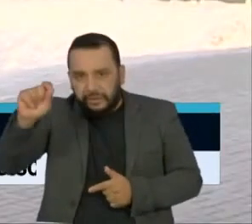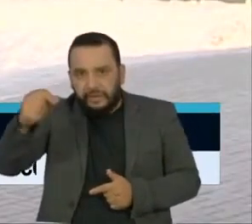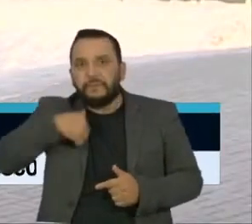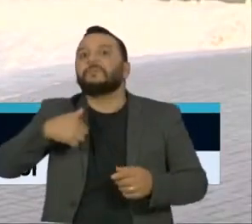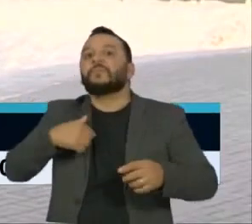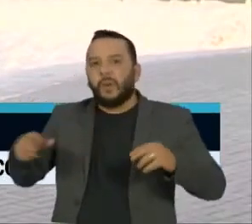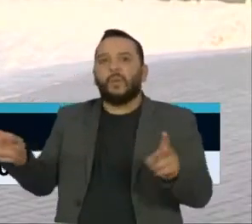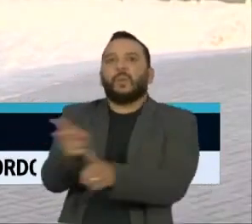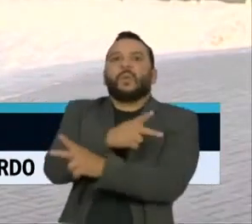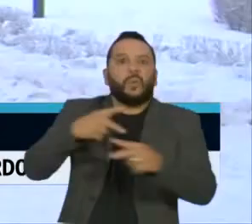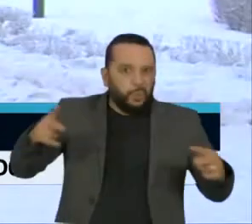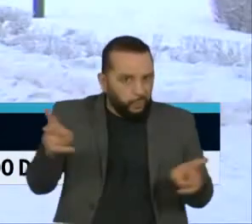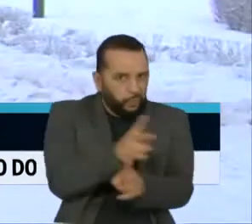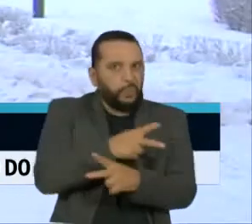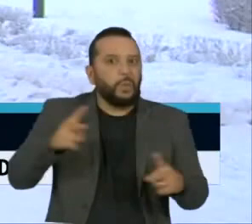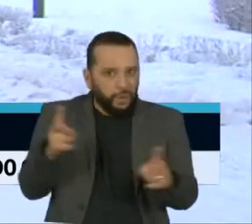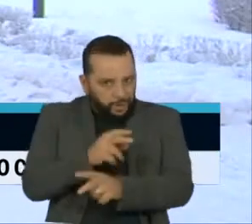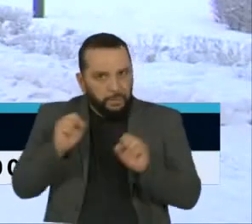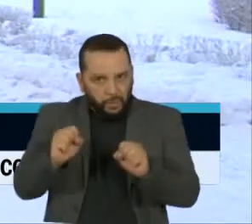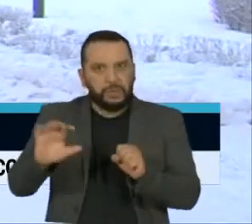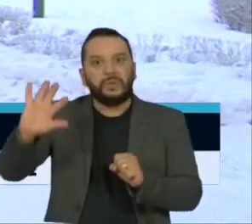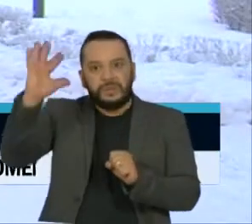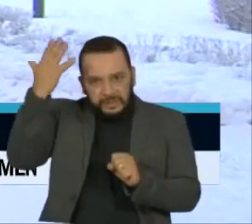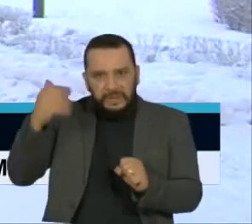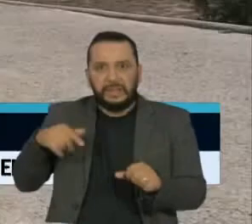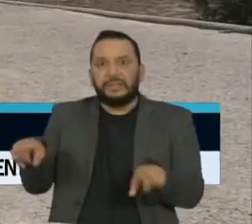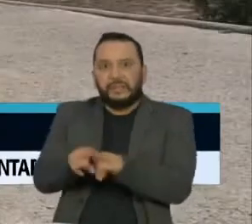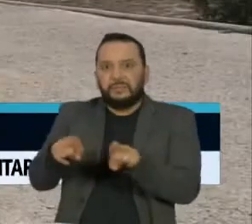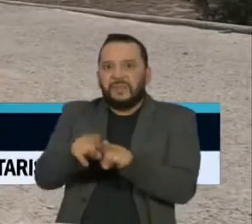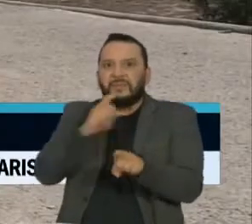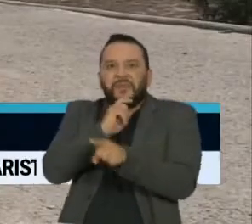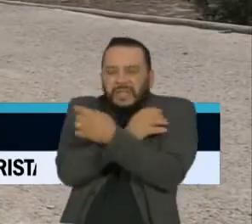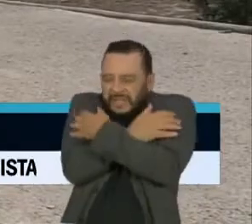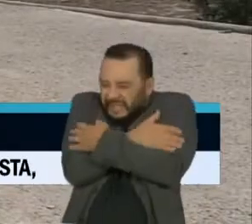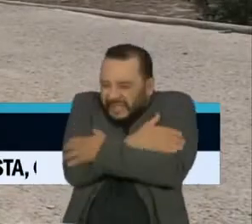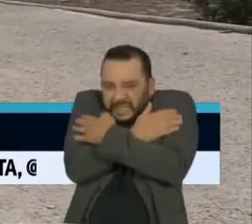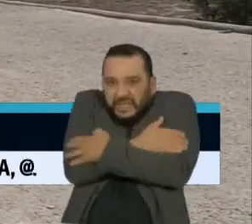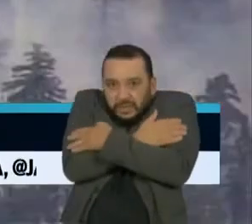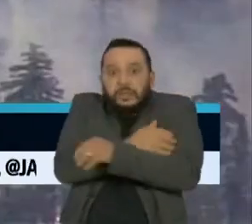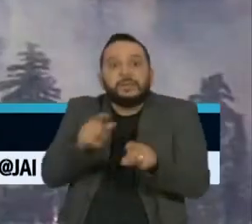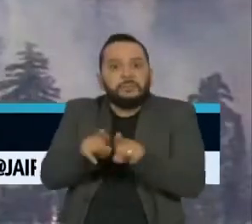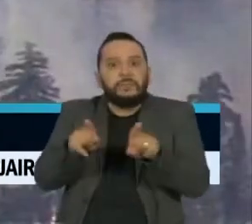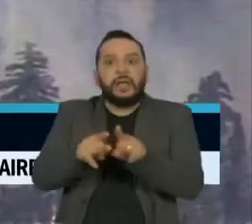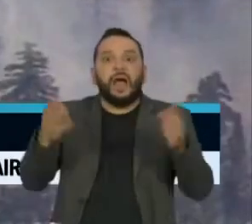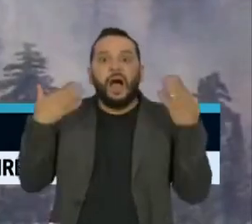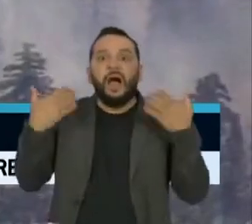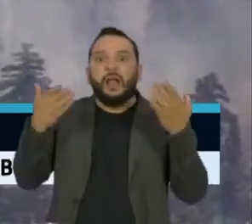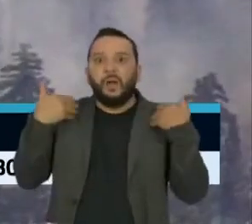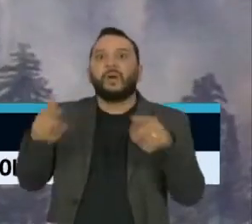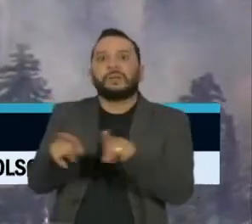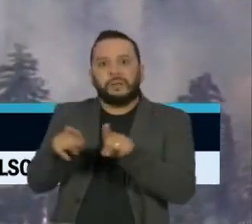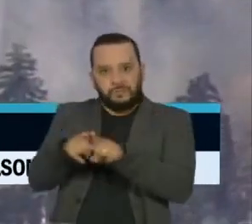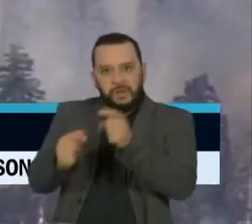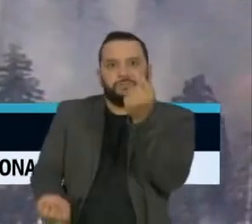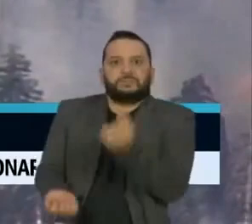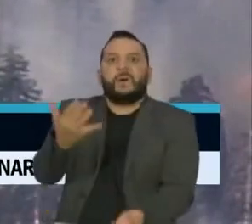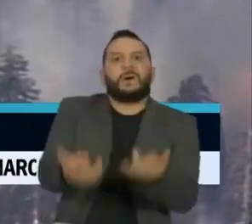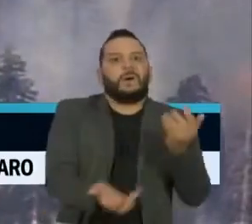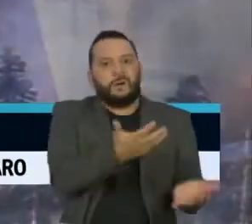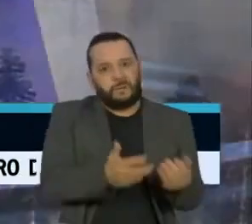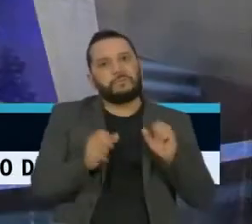eventos climáticos extremos, como ondas de frio intensas, períodos de forte calor e grandes incêndios